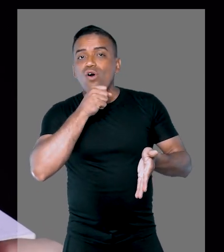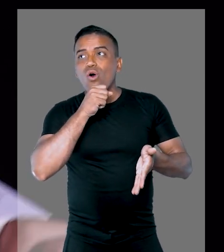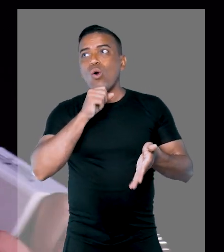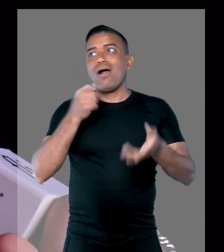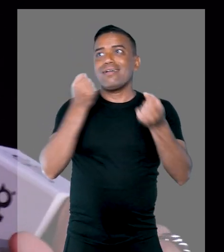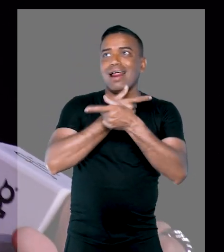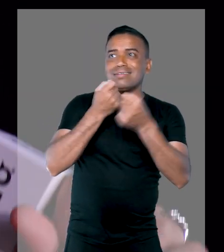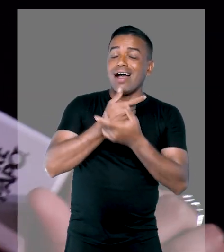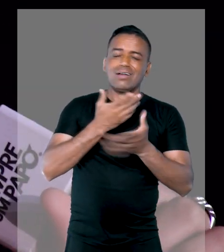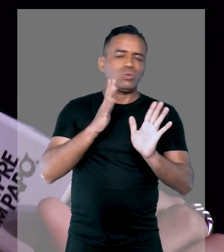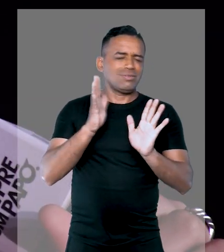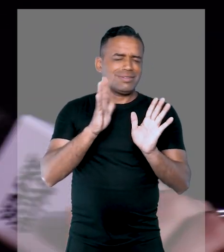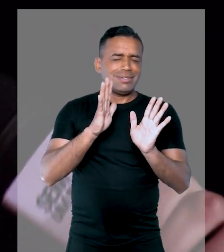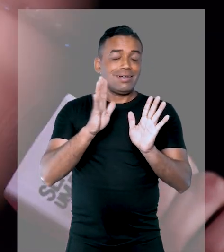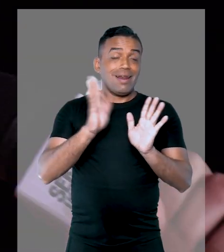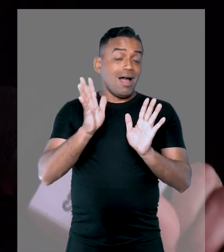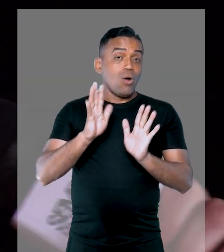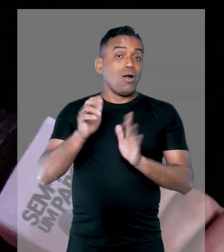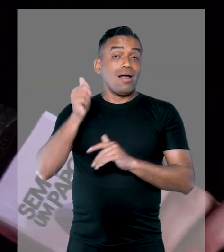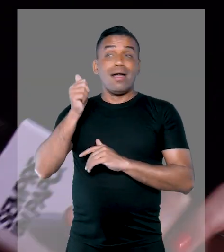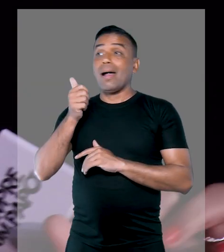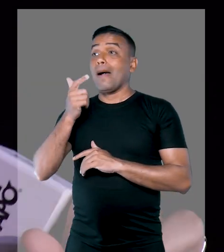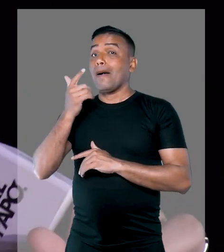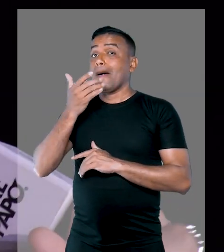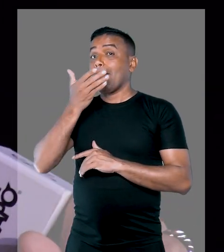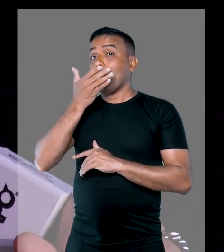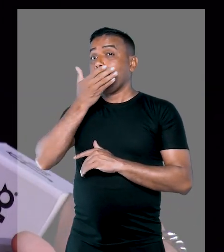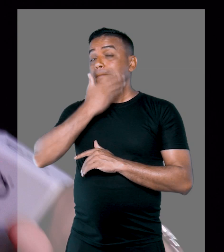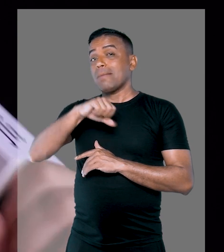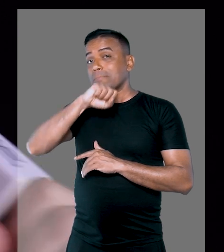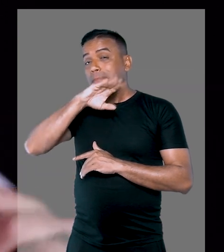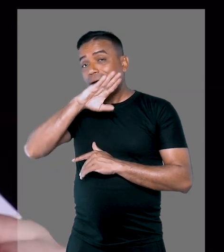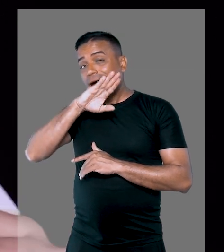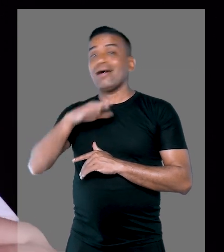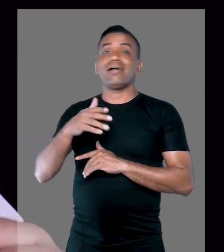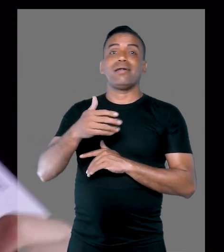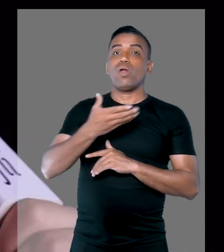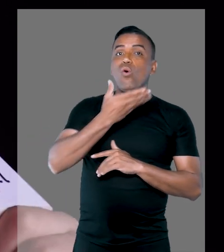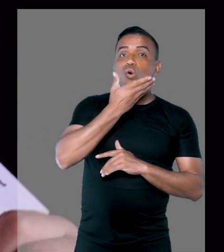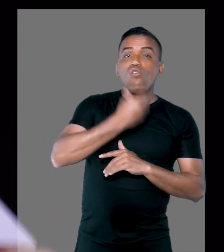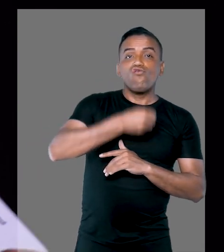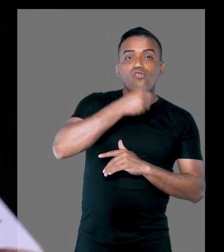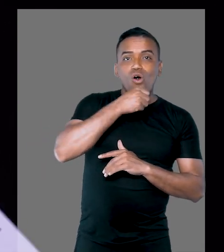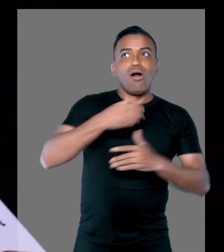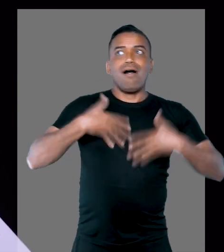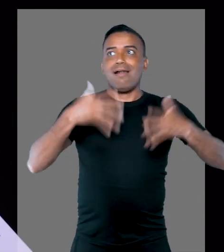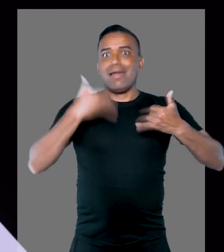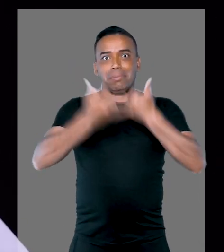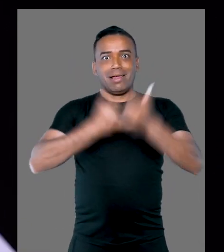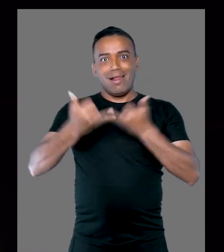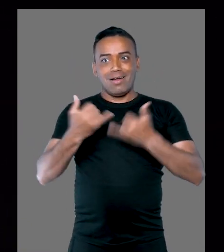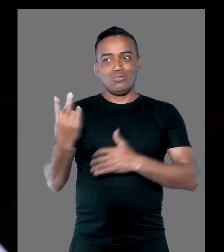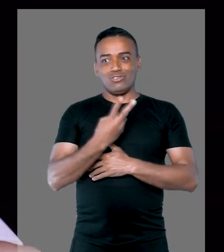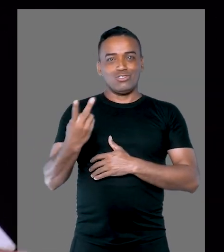uma pessoa muito alegre, o meu pai é muito brincalhão, o meu avô sempre foi muito alegre e brincalhão. Então acabou que, assim, não teve como. Meu